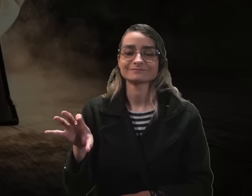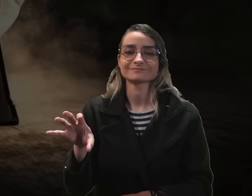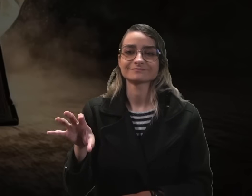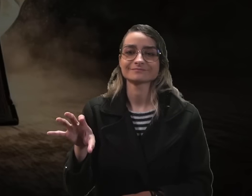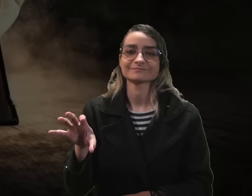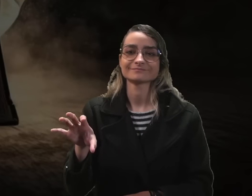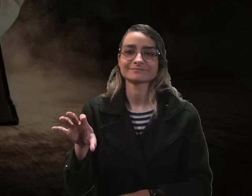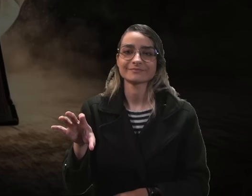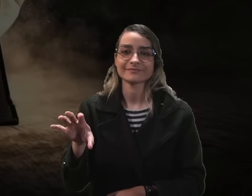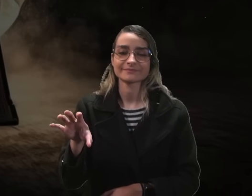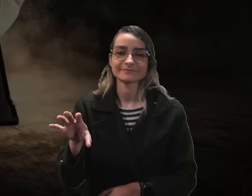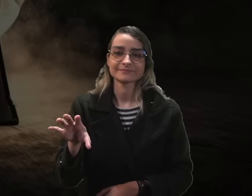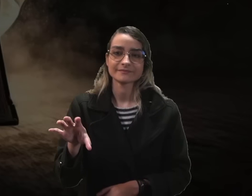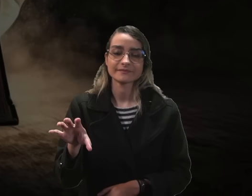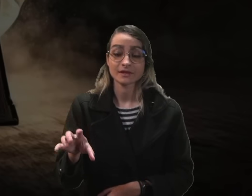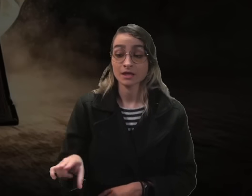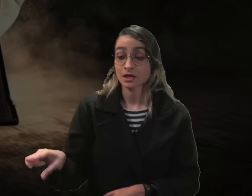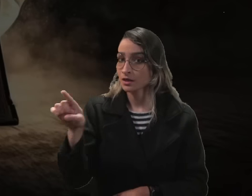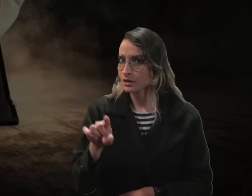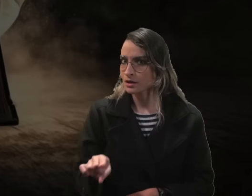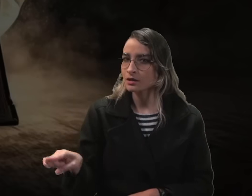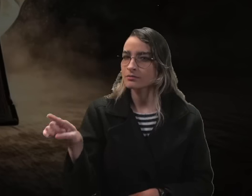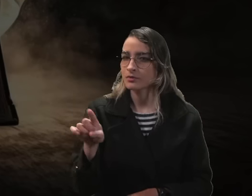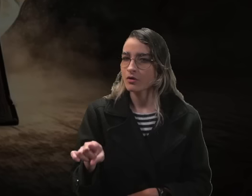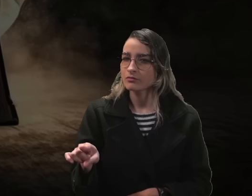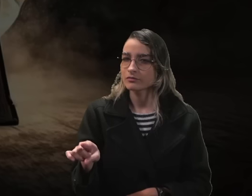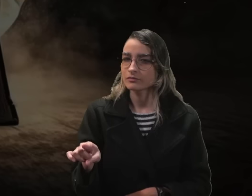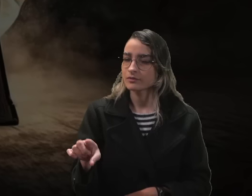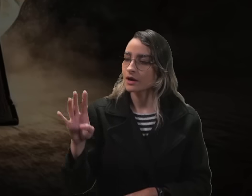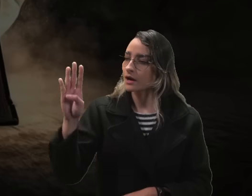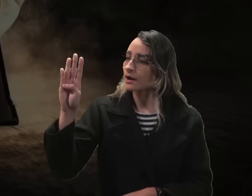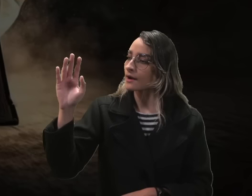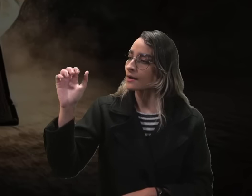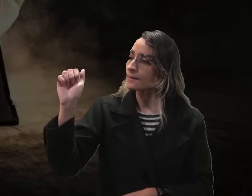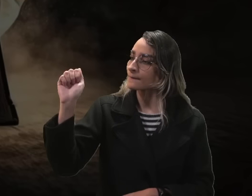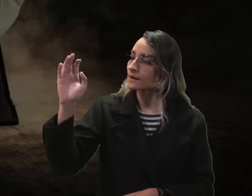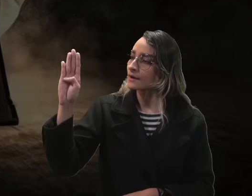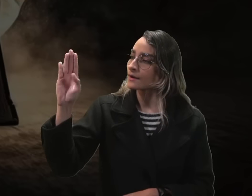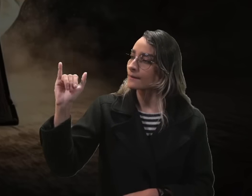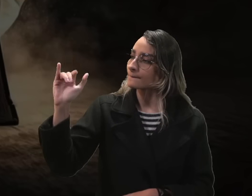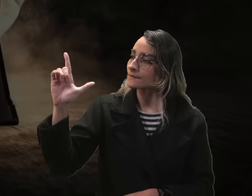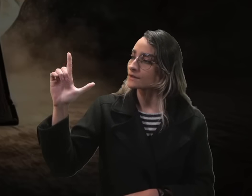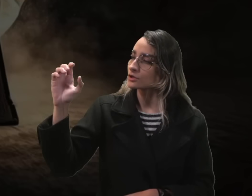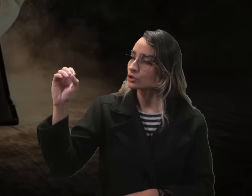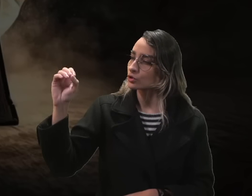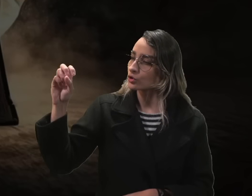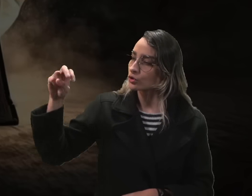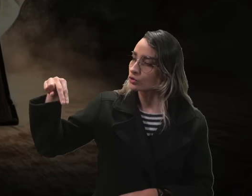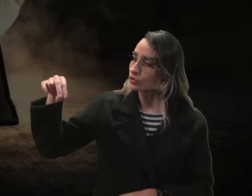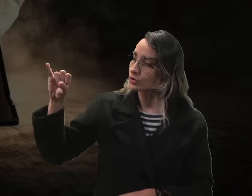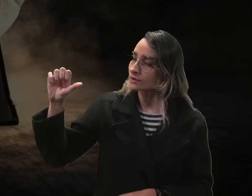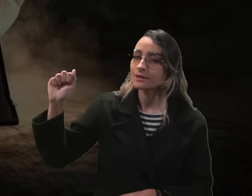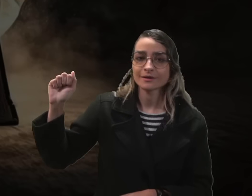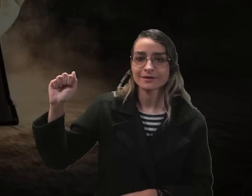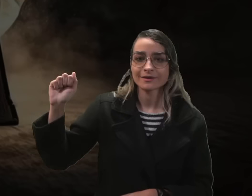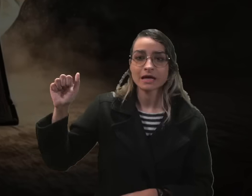também pronunciará uma sentença de morte